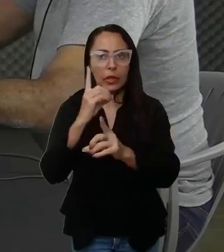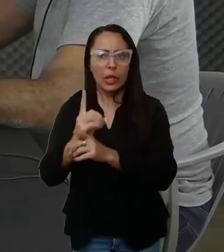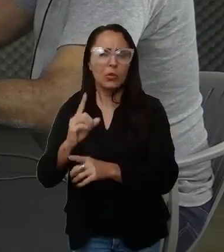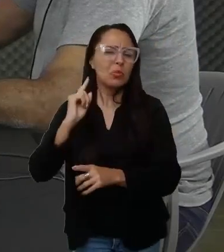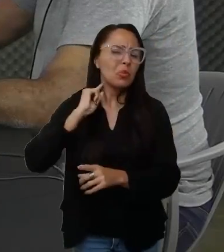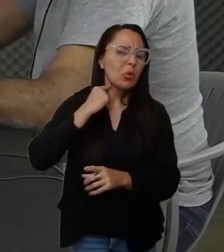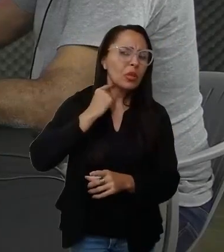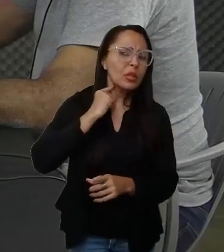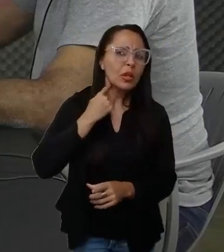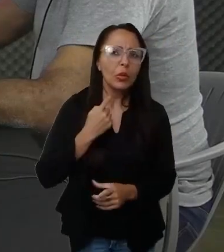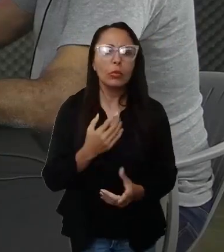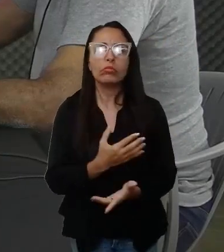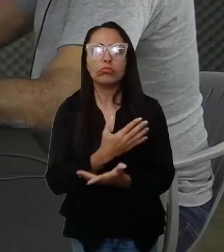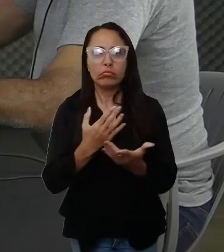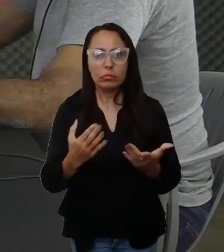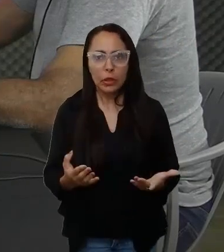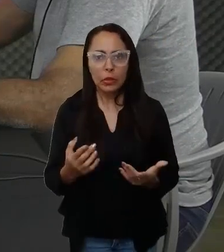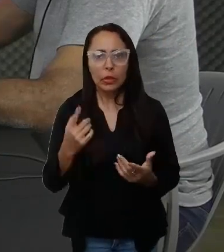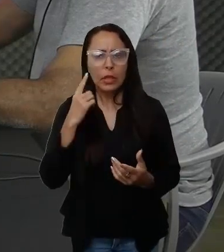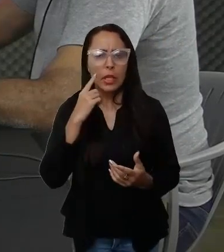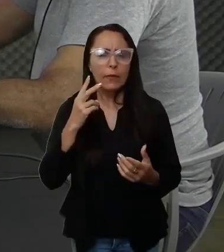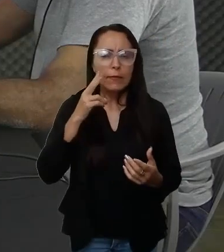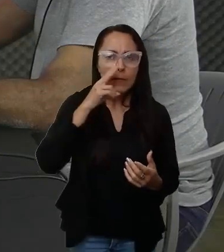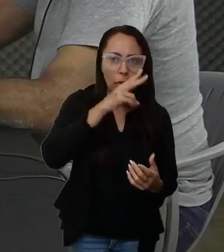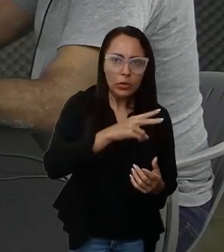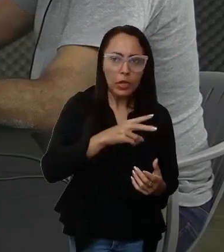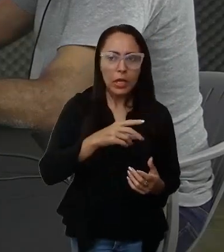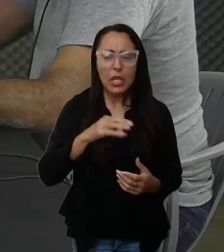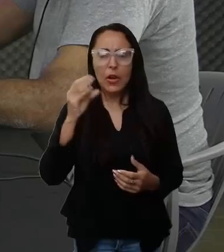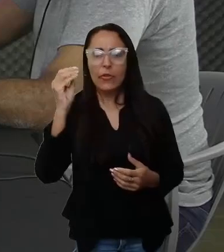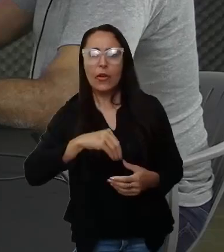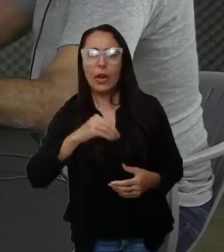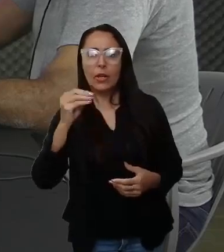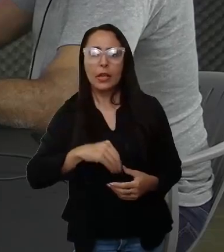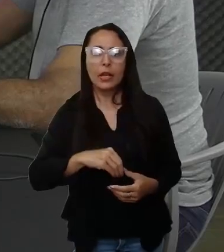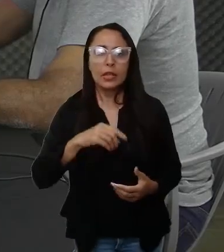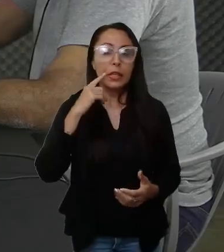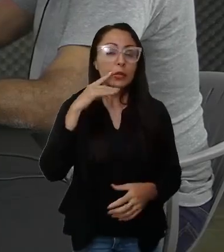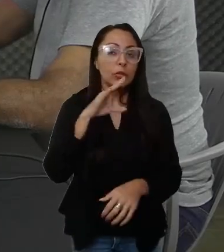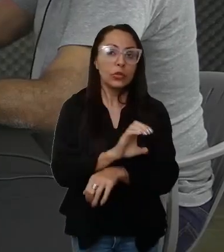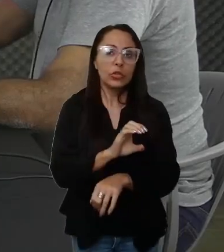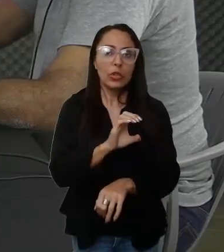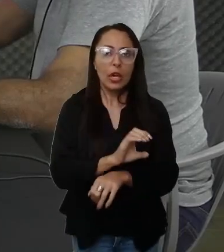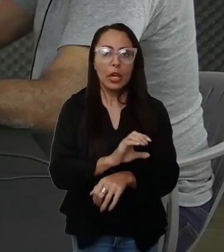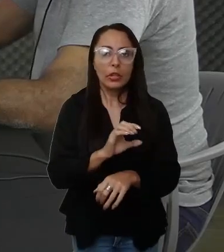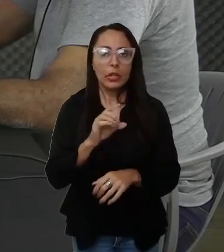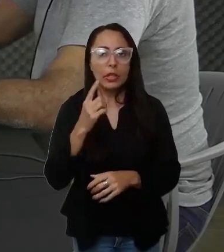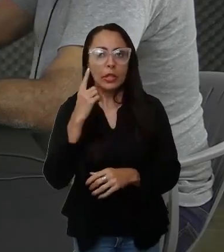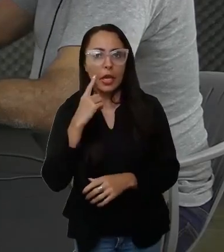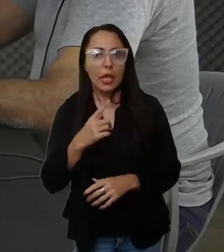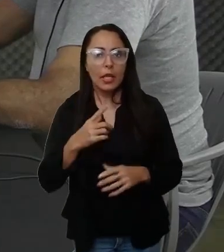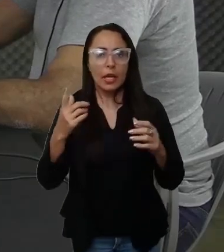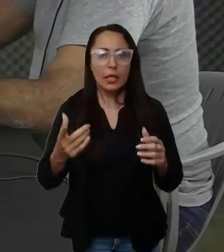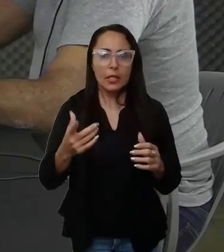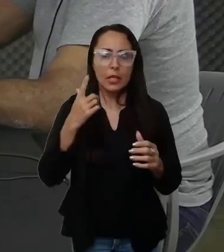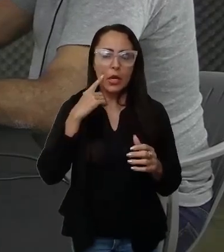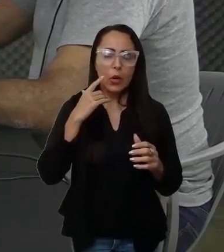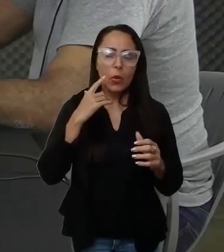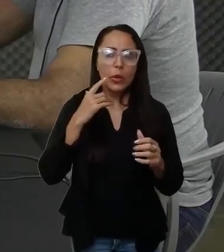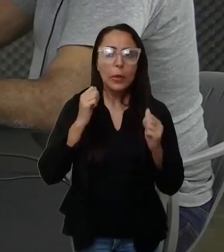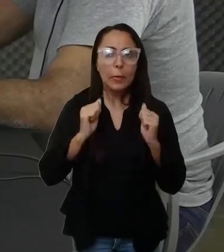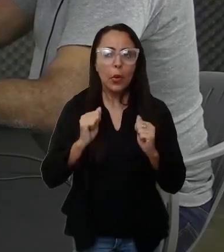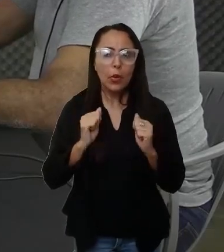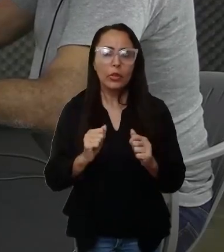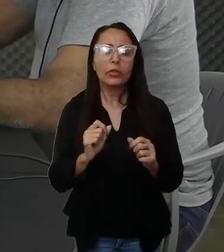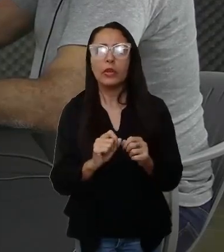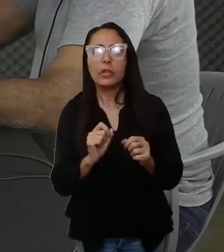onde seriam as forças e as fraquezas do Estado em relação às emissões e como o Estado pode fazer